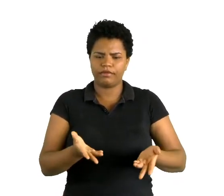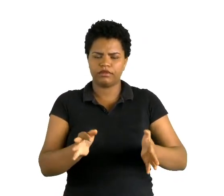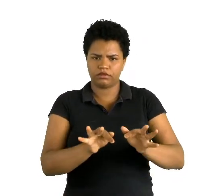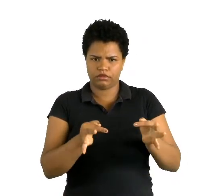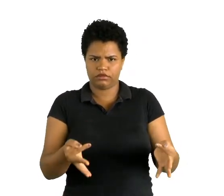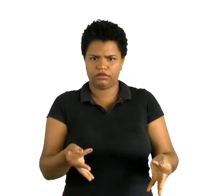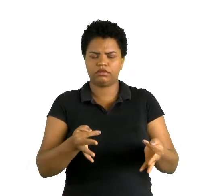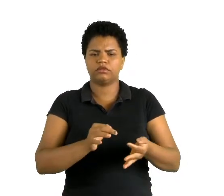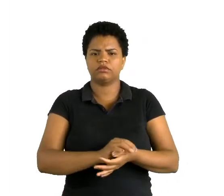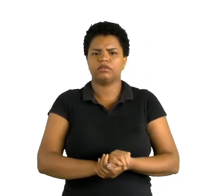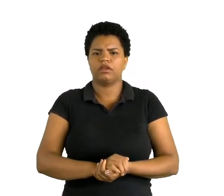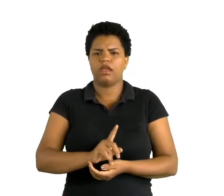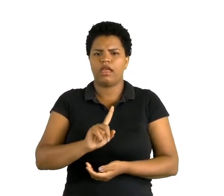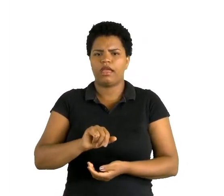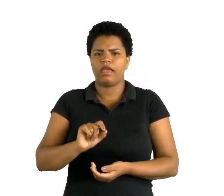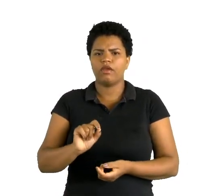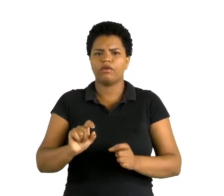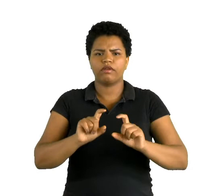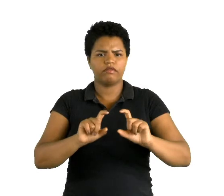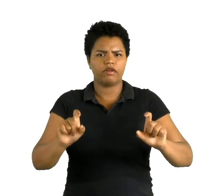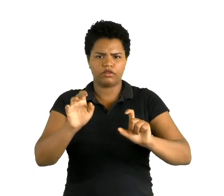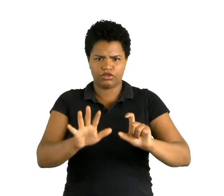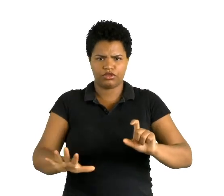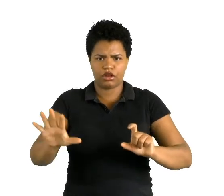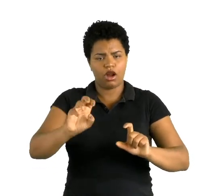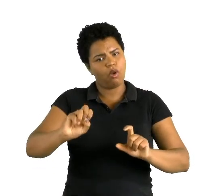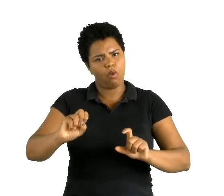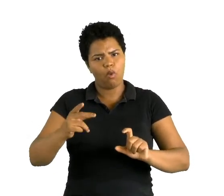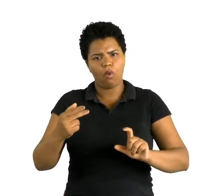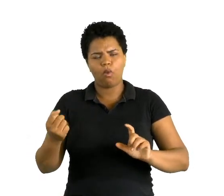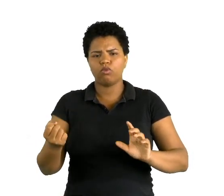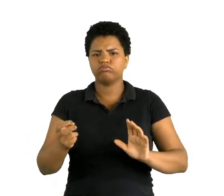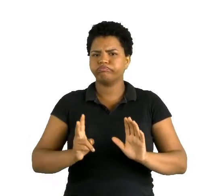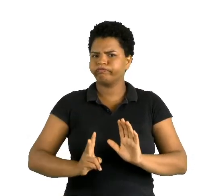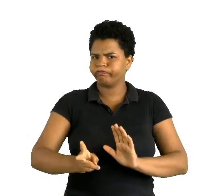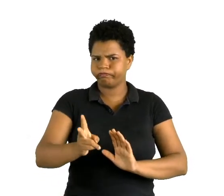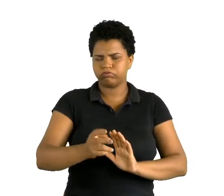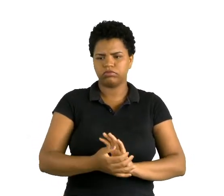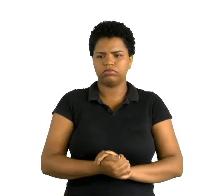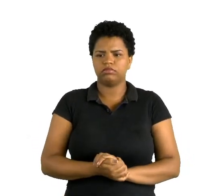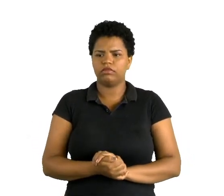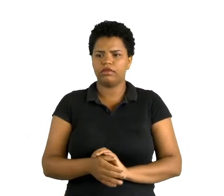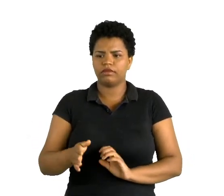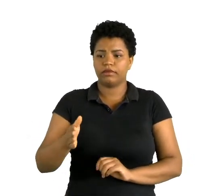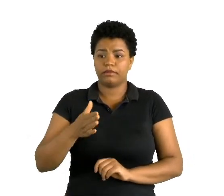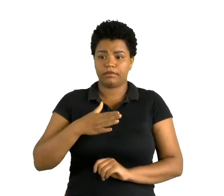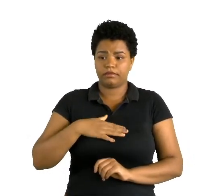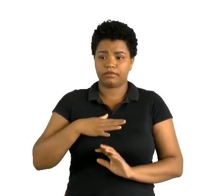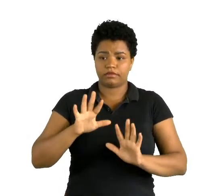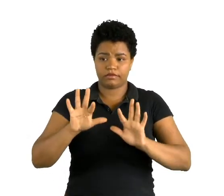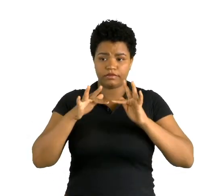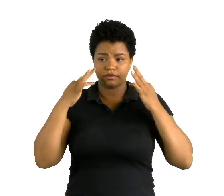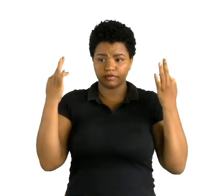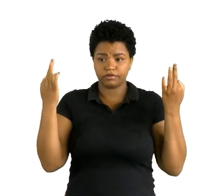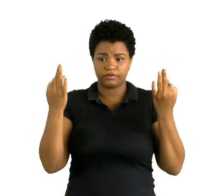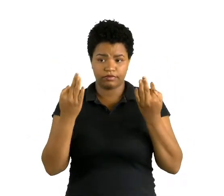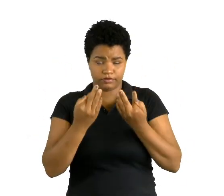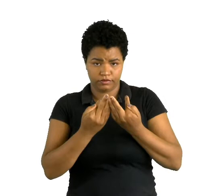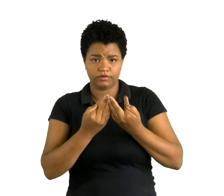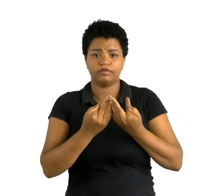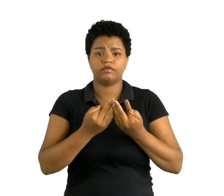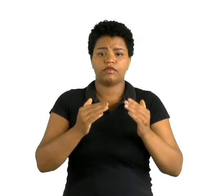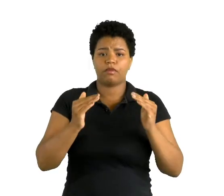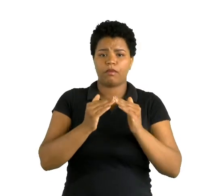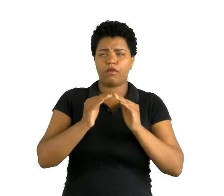as situações gerais ou permanentes. Então, quando eu falo para vocês, my family lives far away, minha família